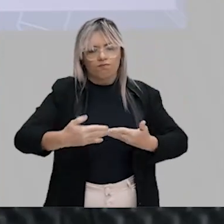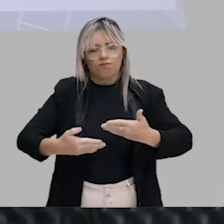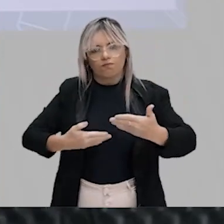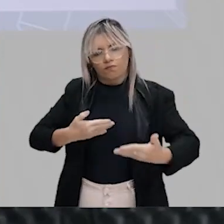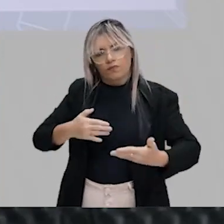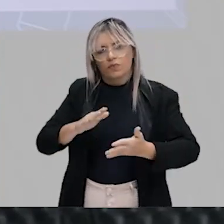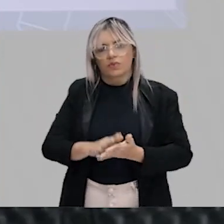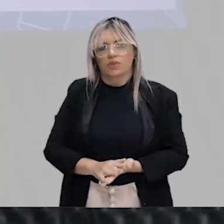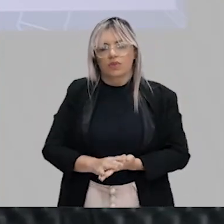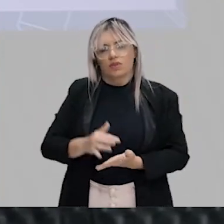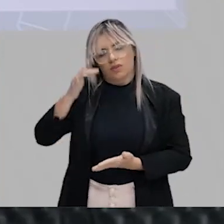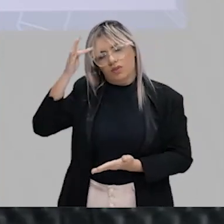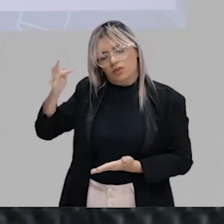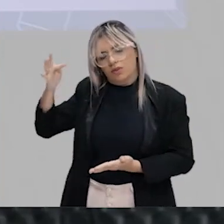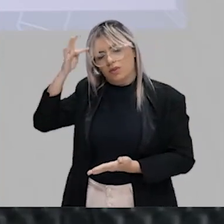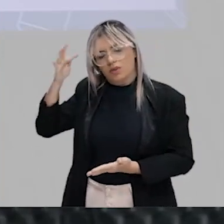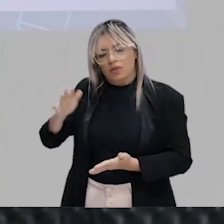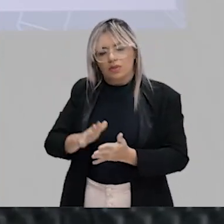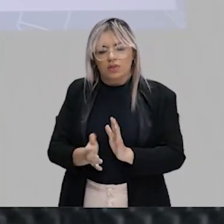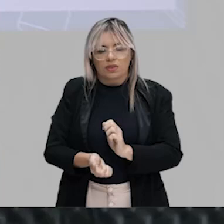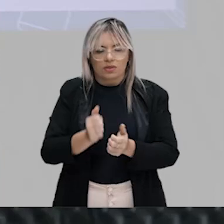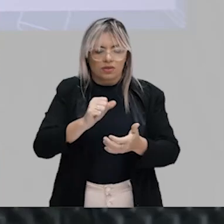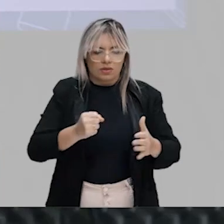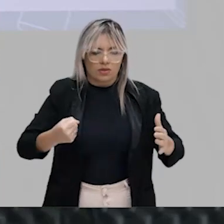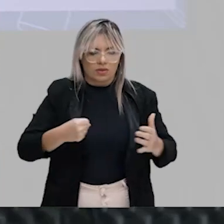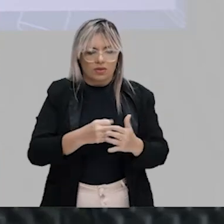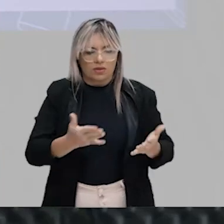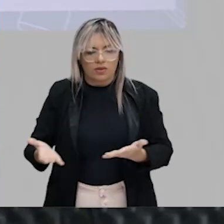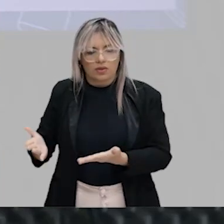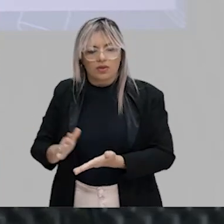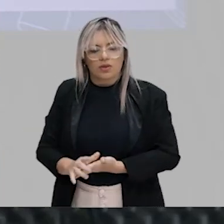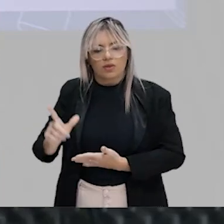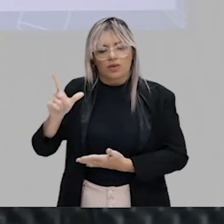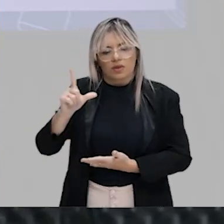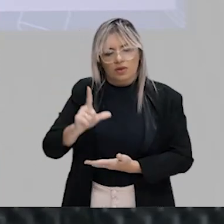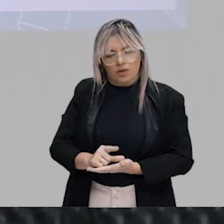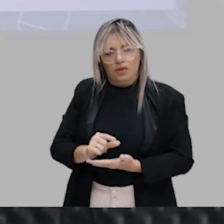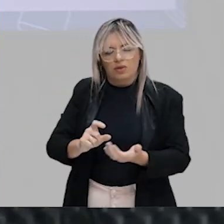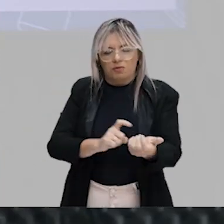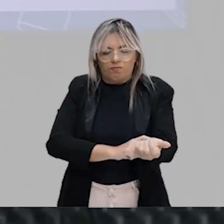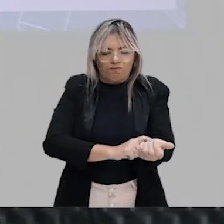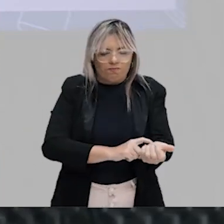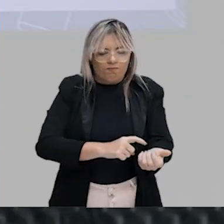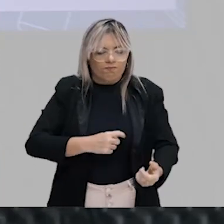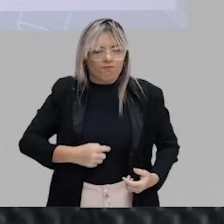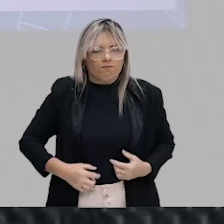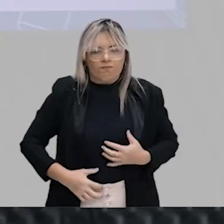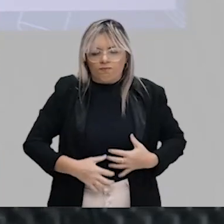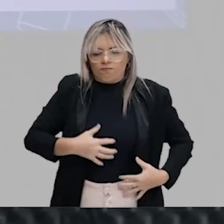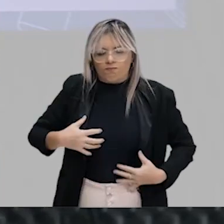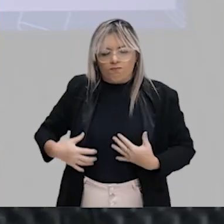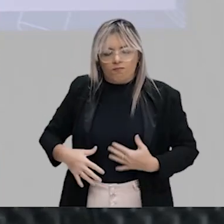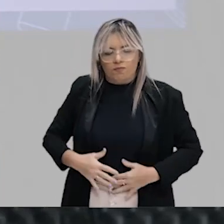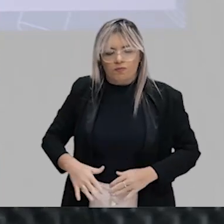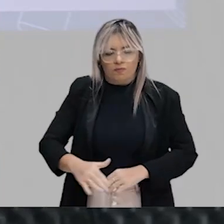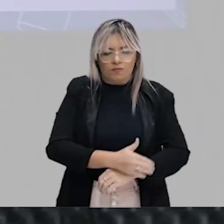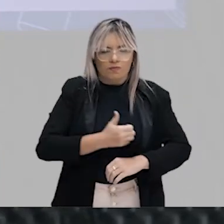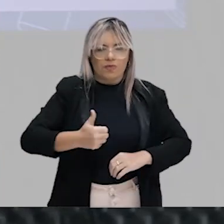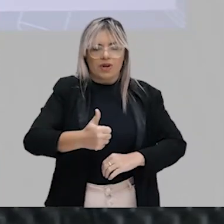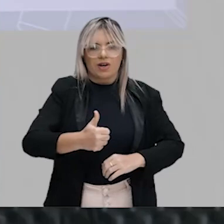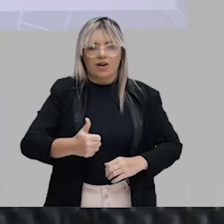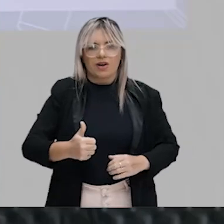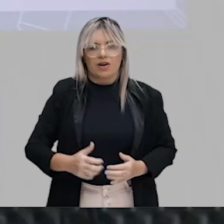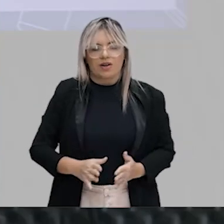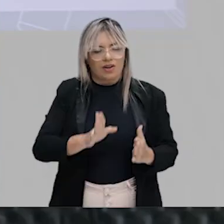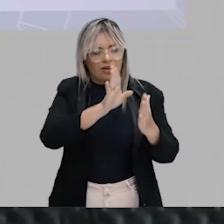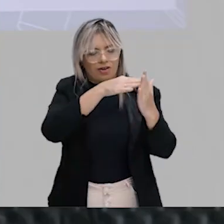já aprenderam nas artes marciais. Reduz o estresse, melhora a autoimagem, desenvolve